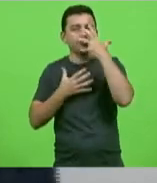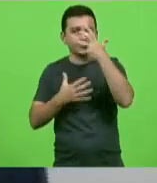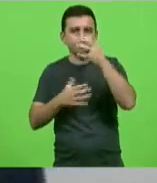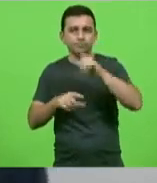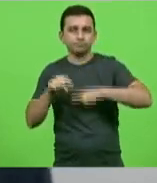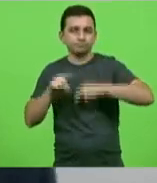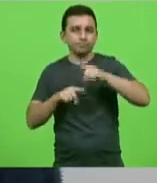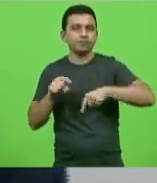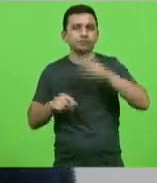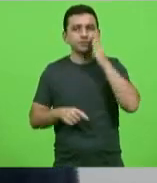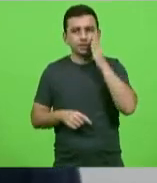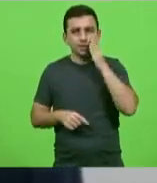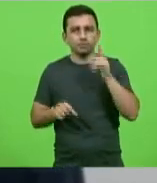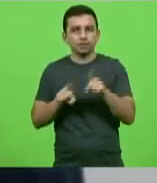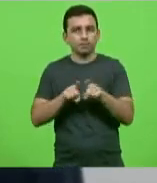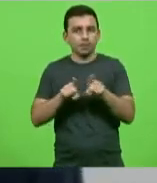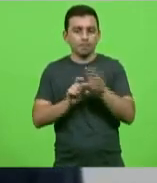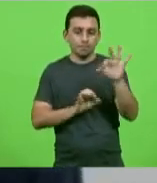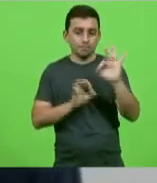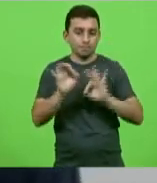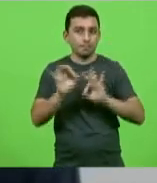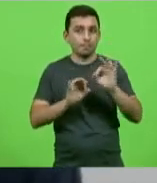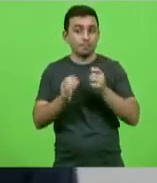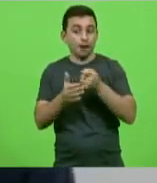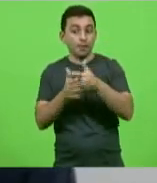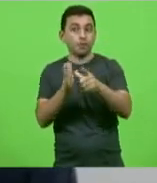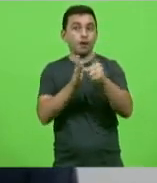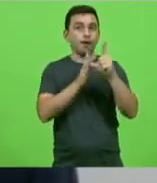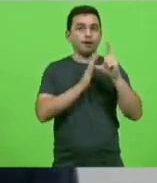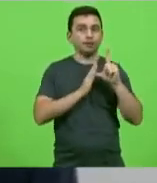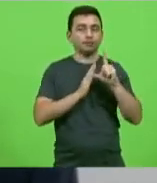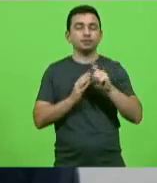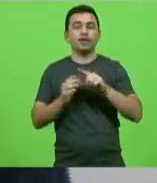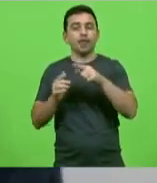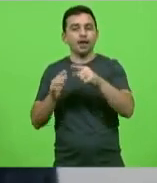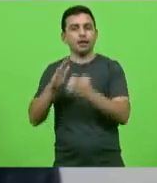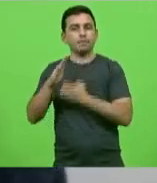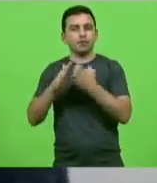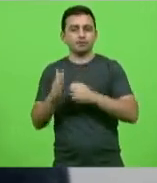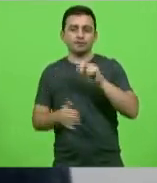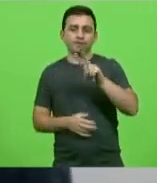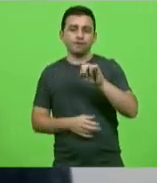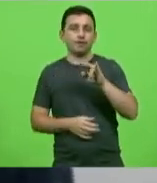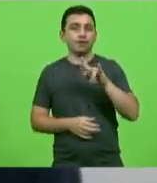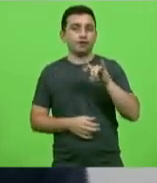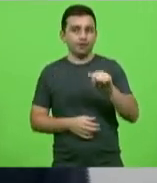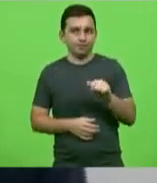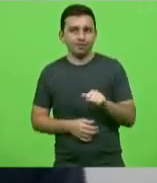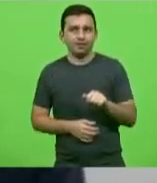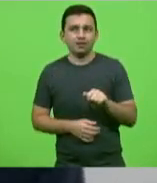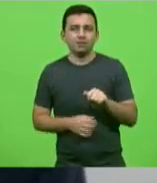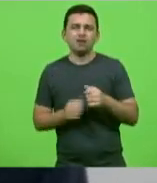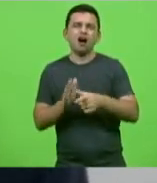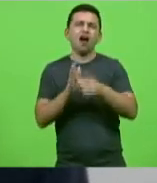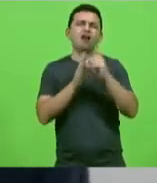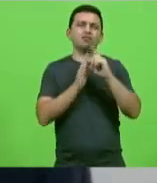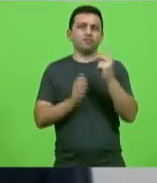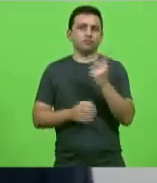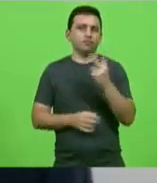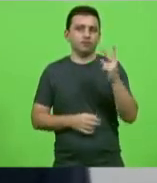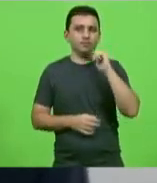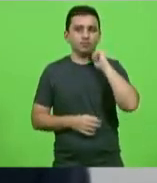respiradores, a incluir a formulação do pagamento antecipado à empresa Vegamed, isso muito antes do dia 22 de